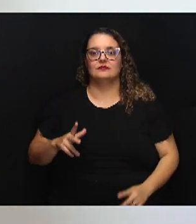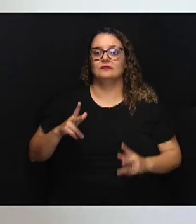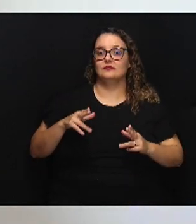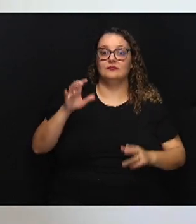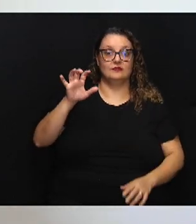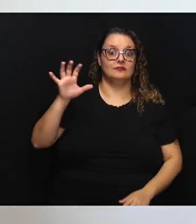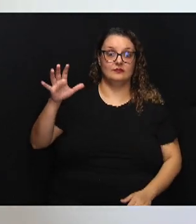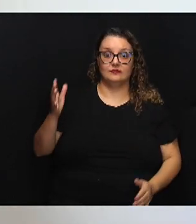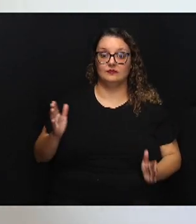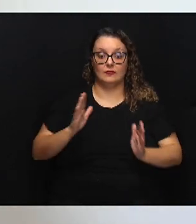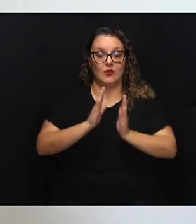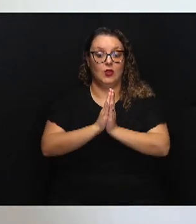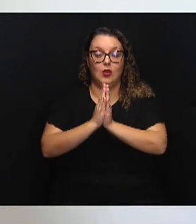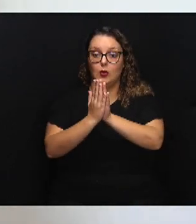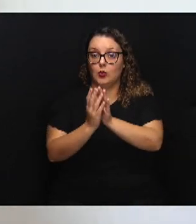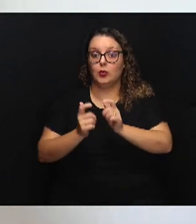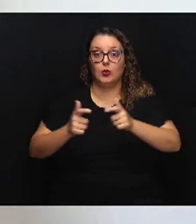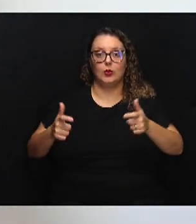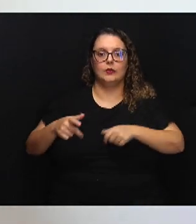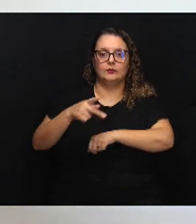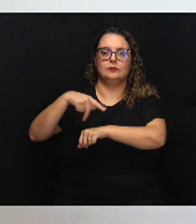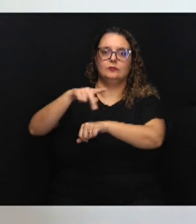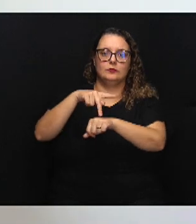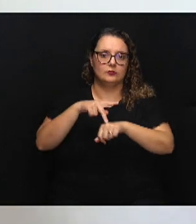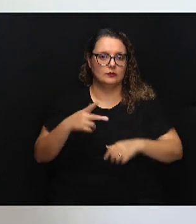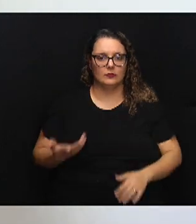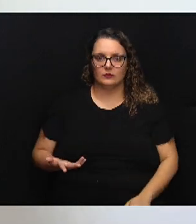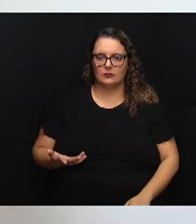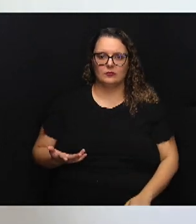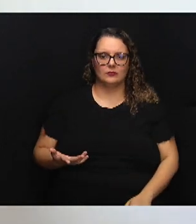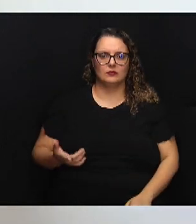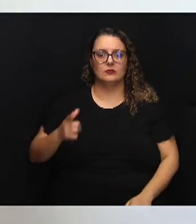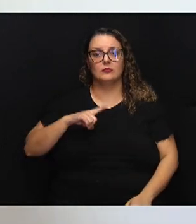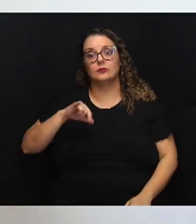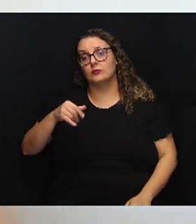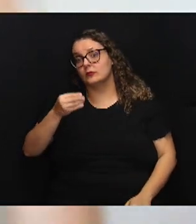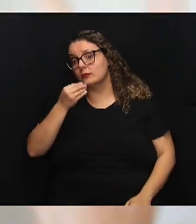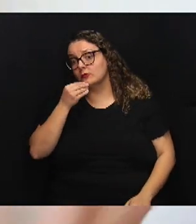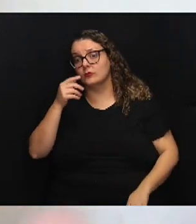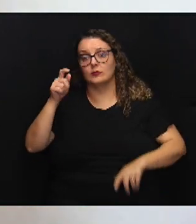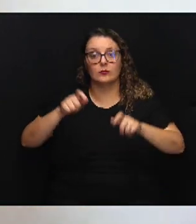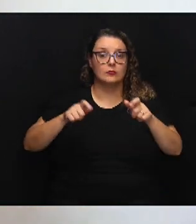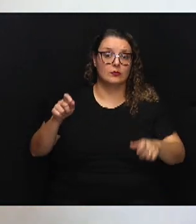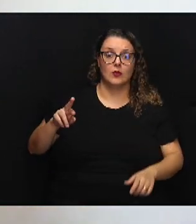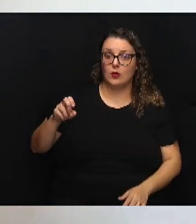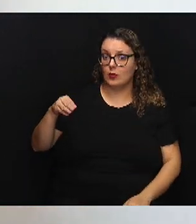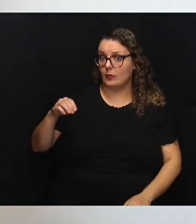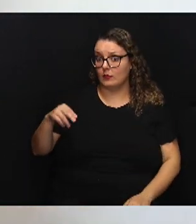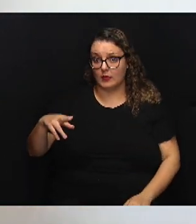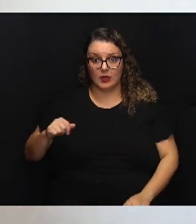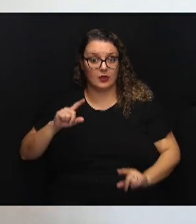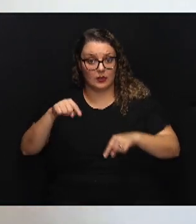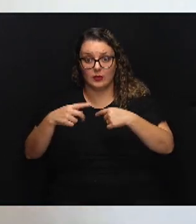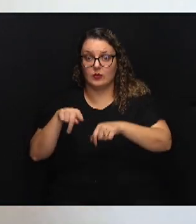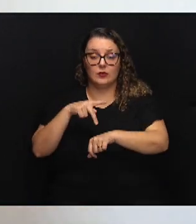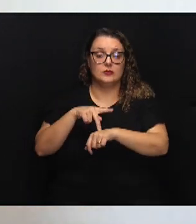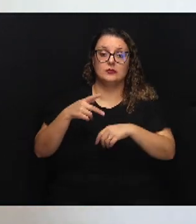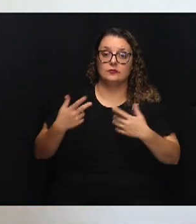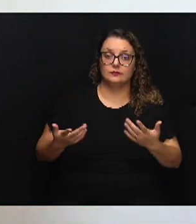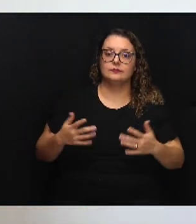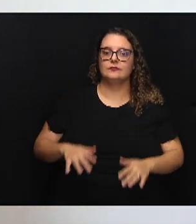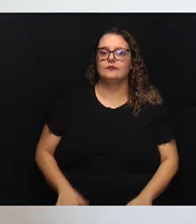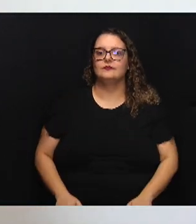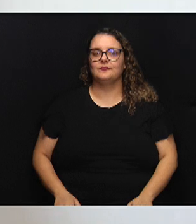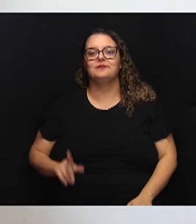tem um intercâmbio muito grande entre os países, né? Ter a oportunidade de conhecer pessoas da Romênia, de outros países, enfim,